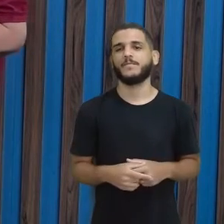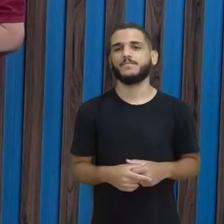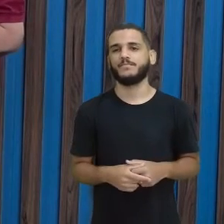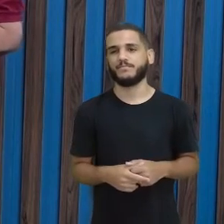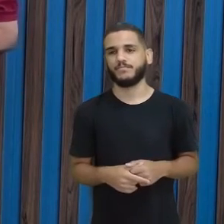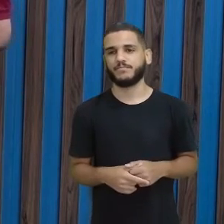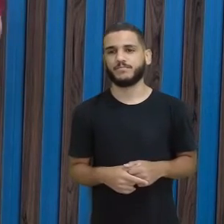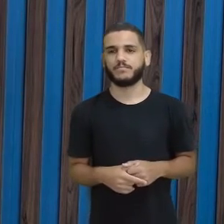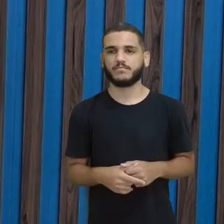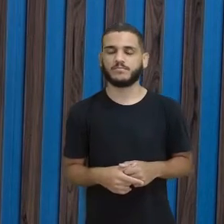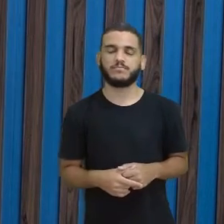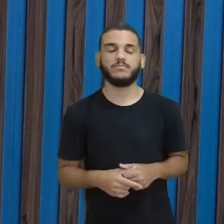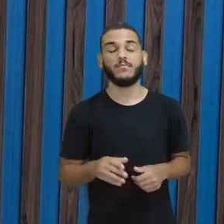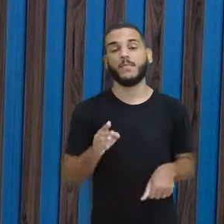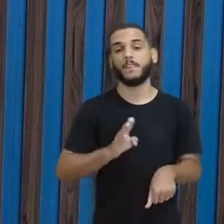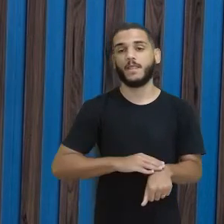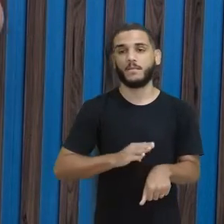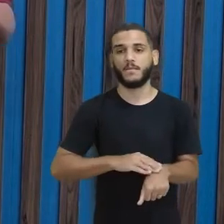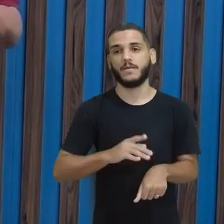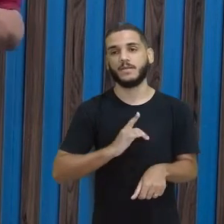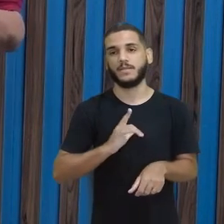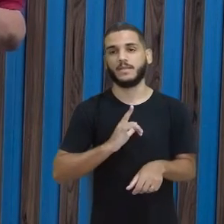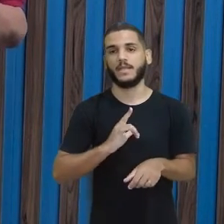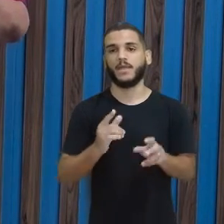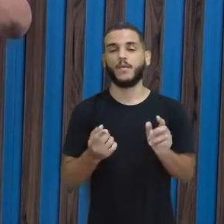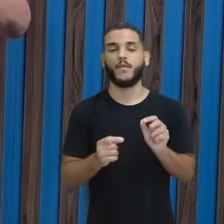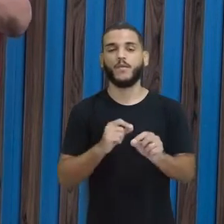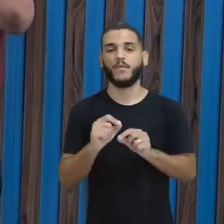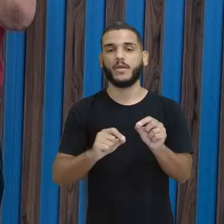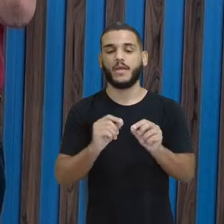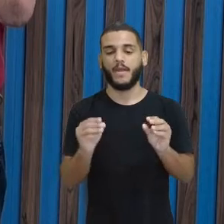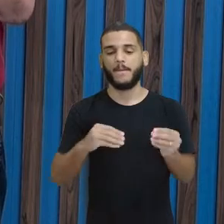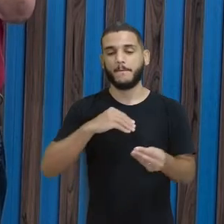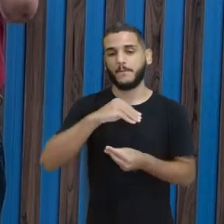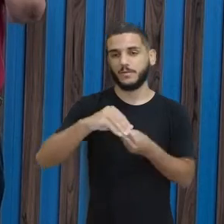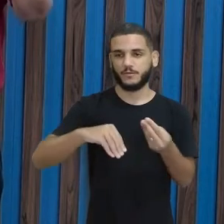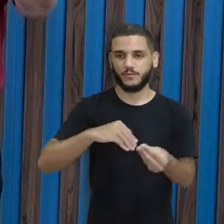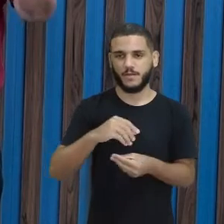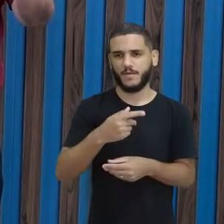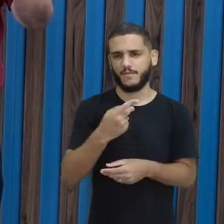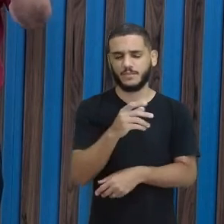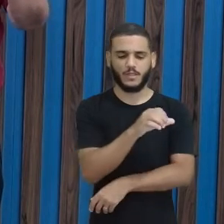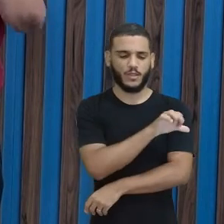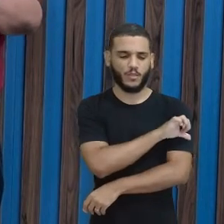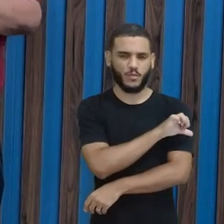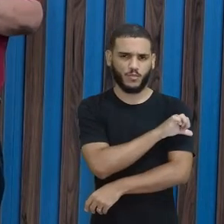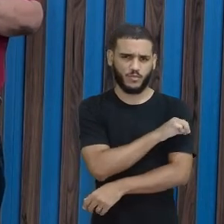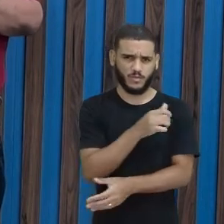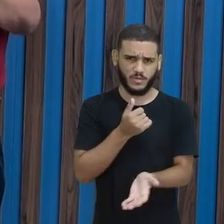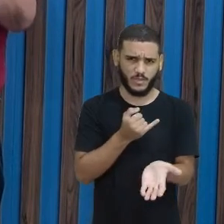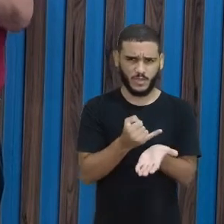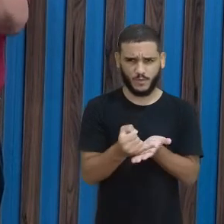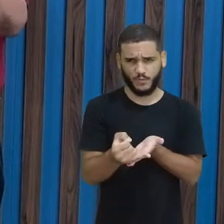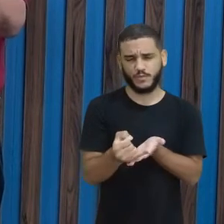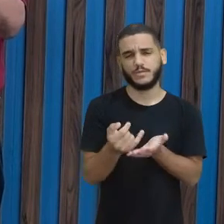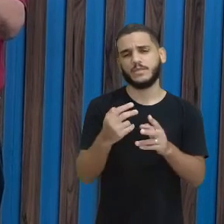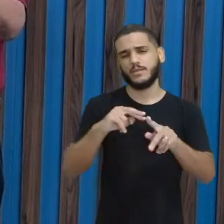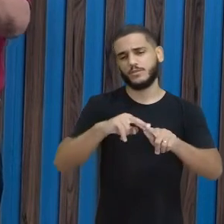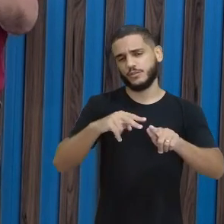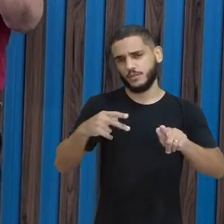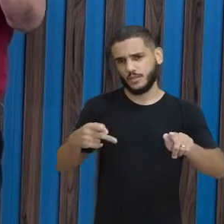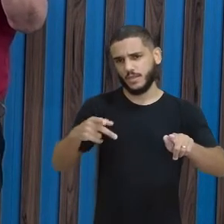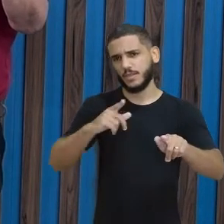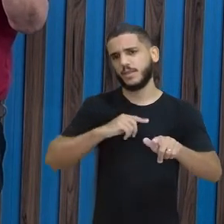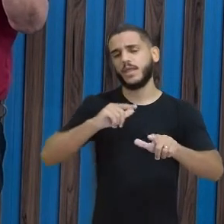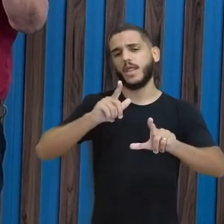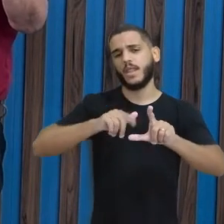lá. Então, na hora que eu vou cruzar, sempre, pessoal, você vai ter no 9º ano introdução de genética, eu vou cruzar cada letrinha com o